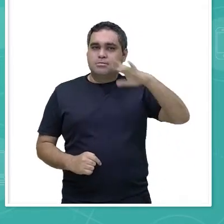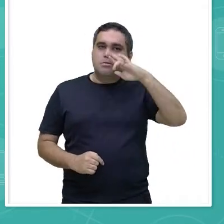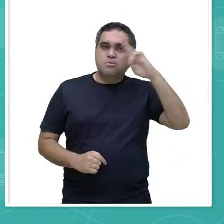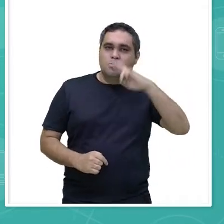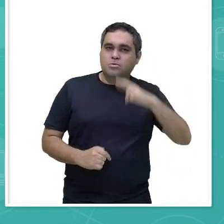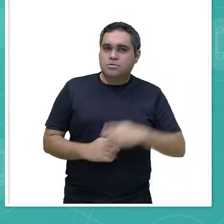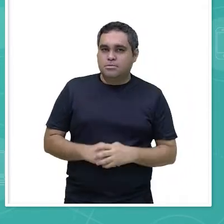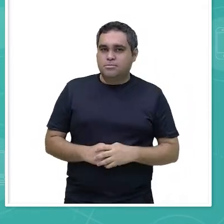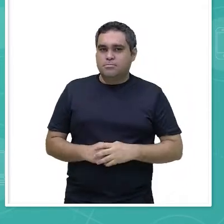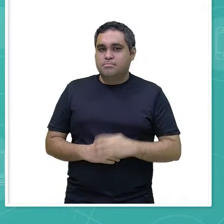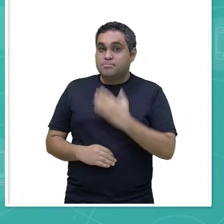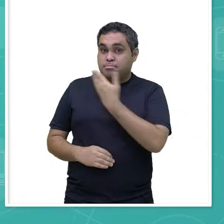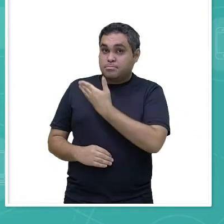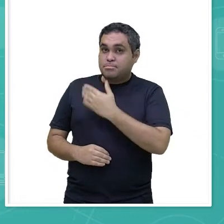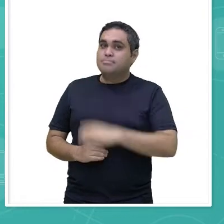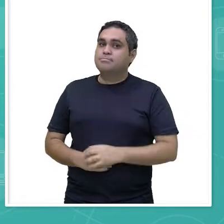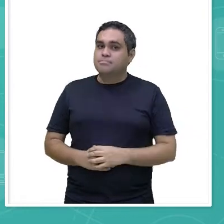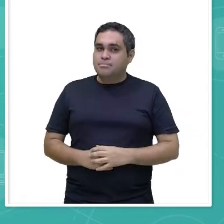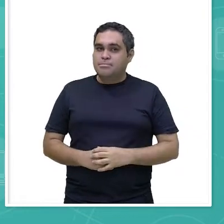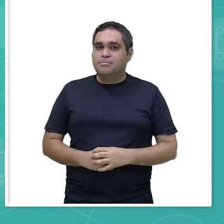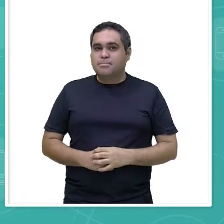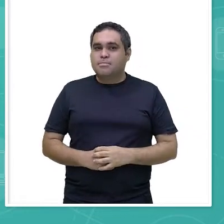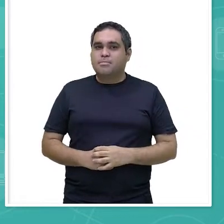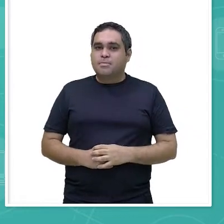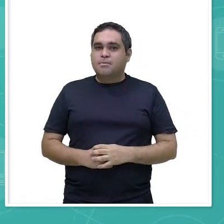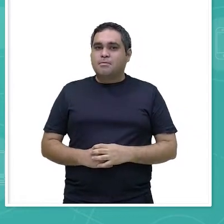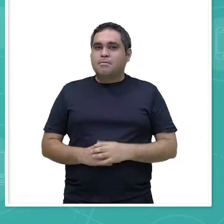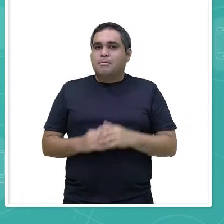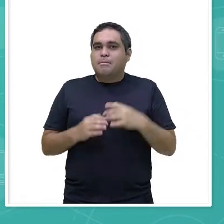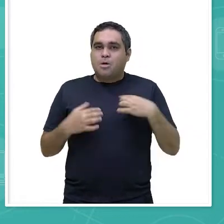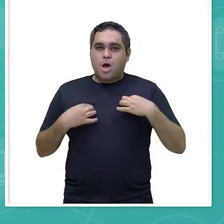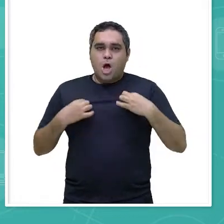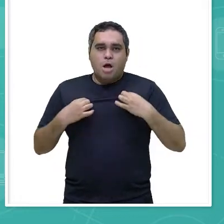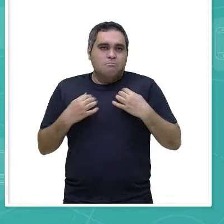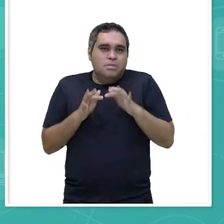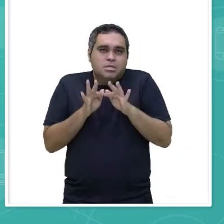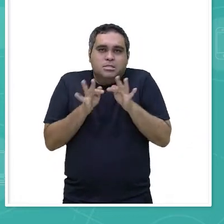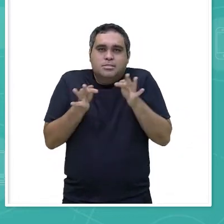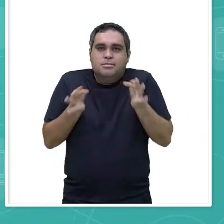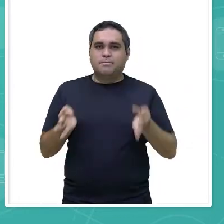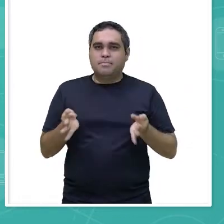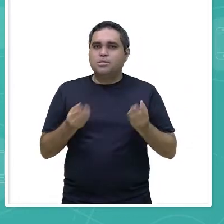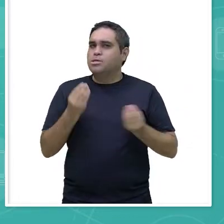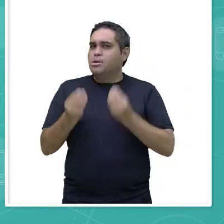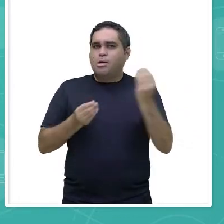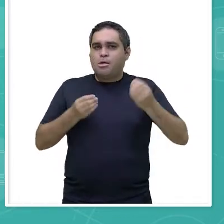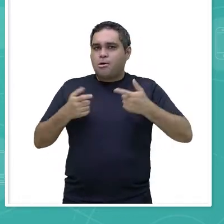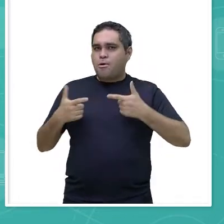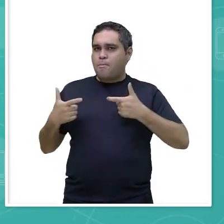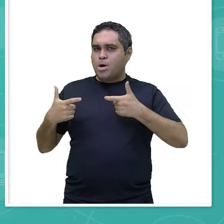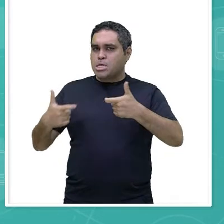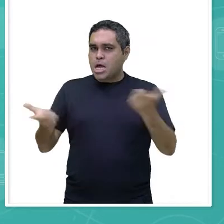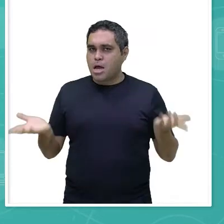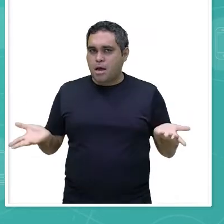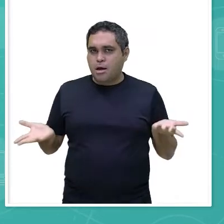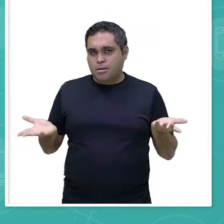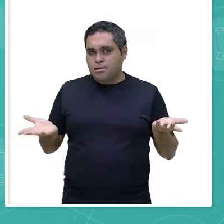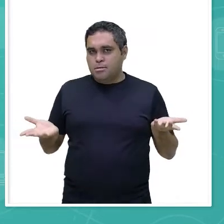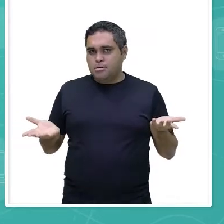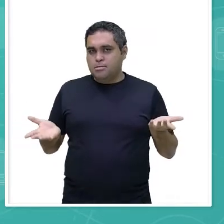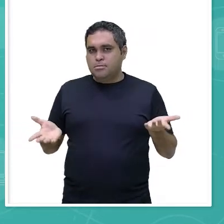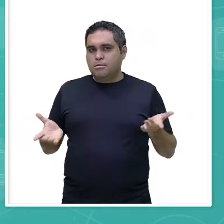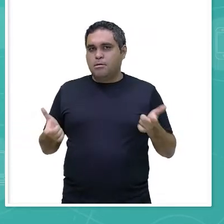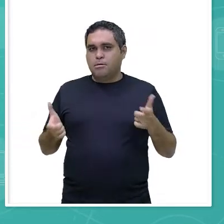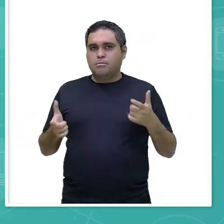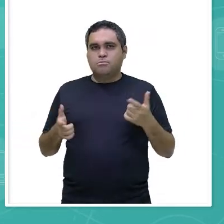É tenso, né? Vocês podem ver que eles estão com simples roupas. Como é que vão para uma guerra? A professora não tem um capacete.